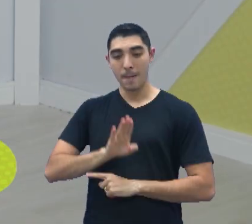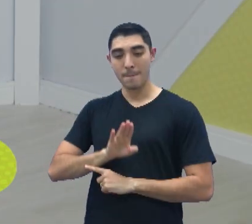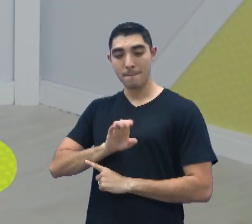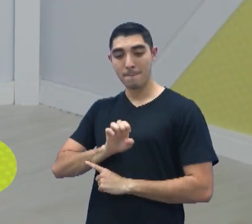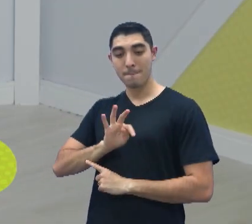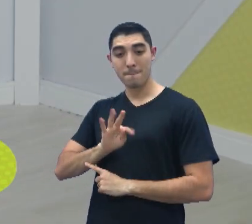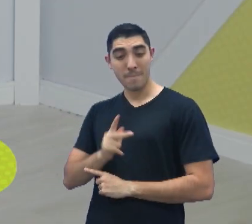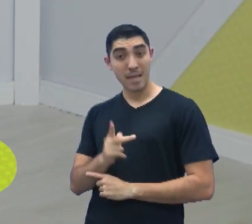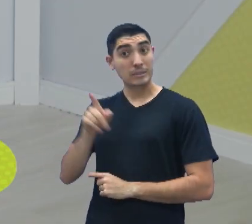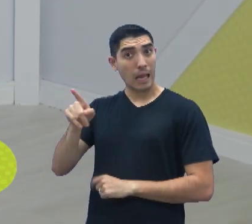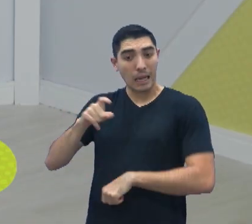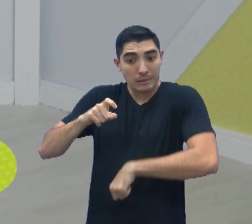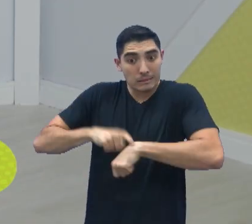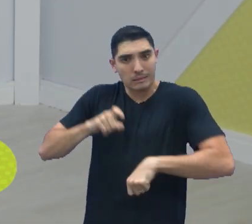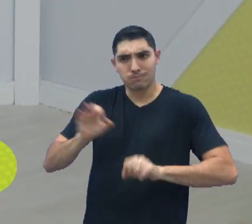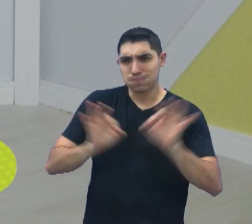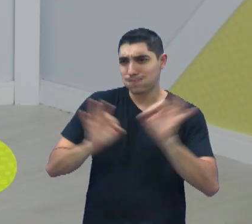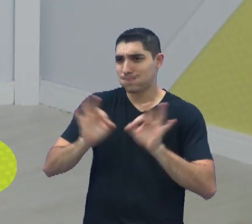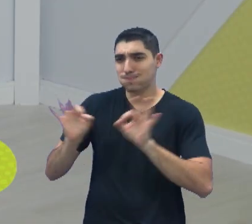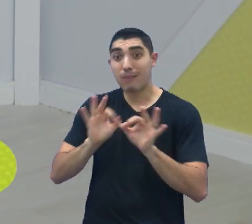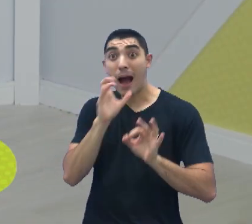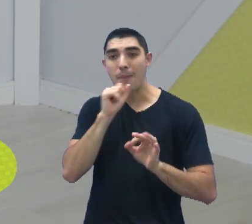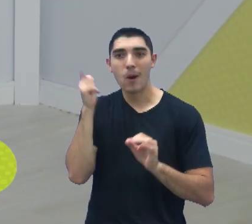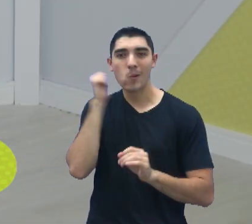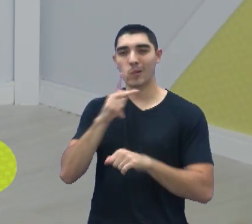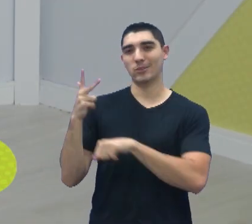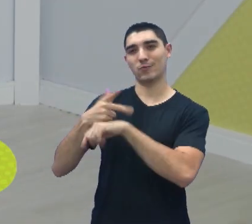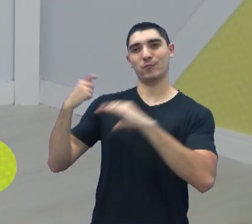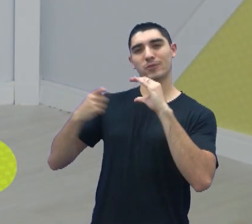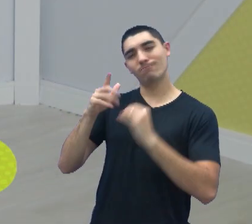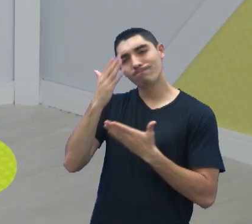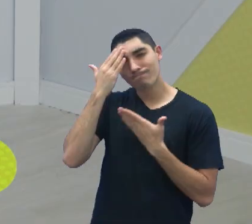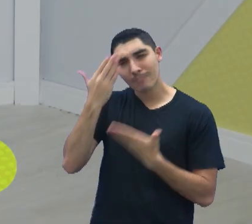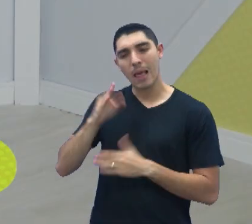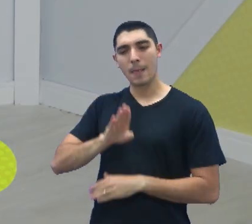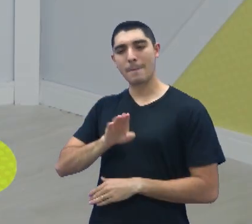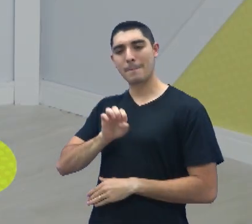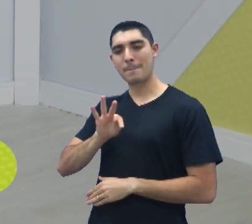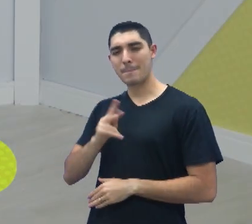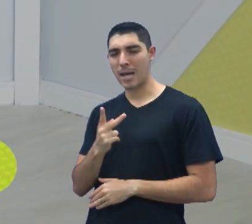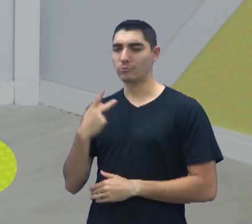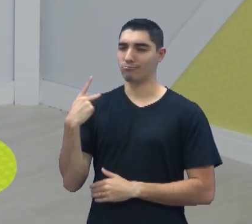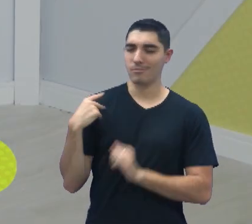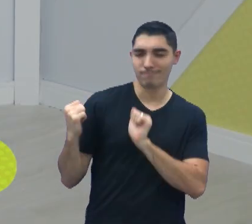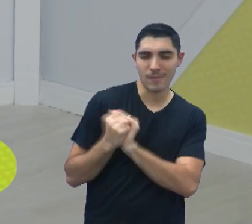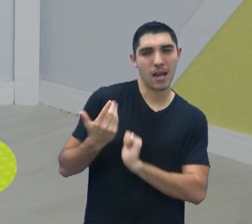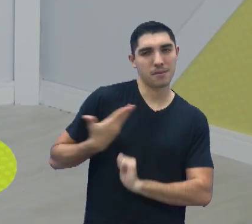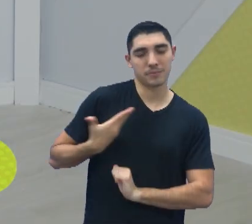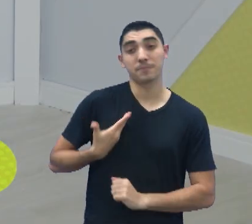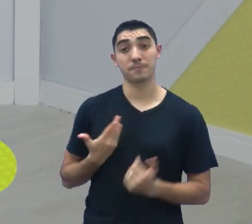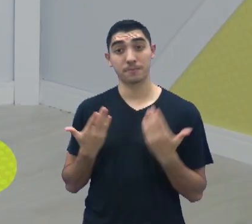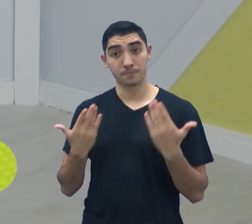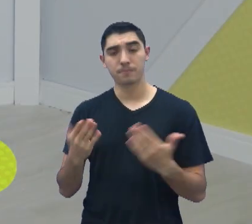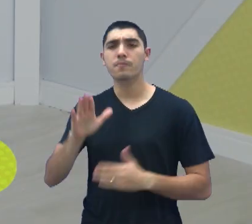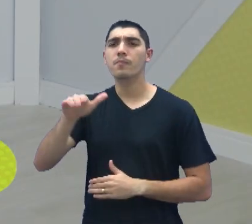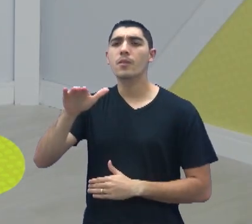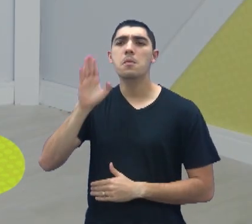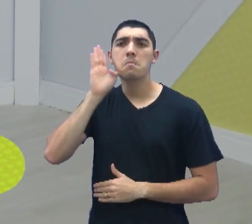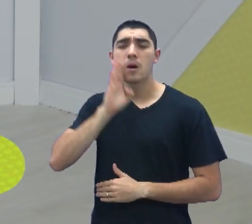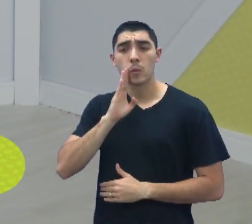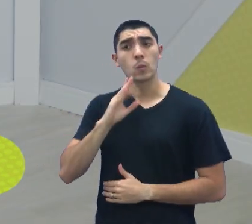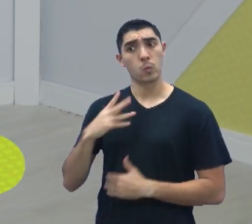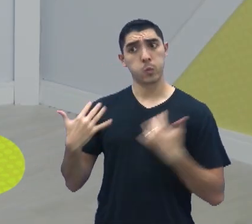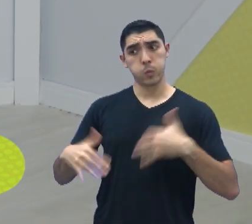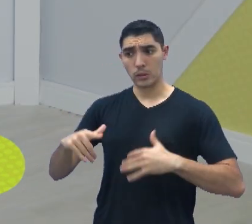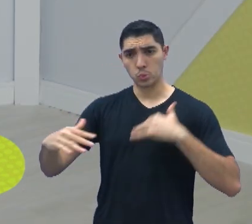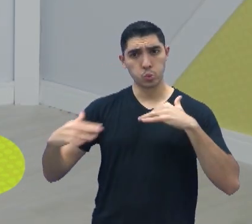aí, correu para poder colocar essa matéria no ar. Obrigado, viu, Beth, pela correria e pela parceria. Agora, Paulito, foi um jogão, né? Como